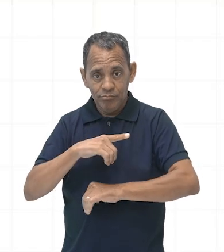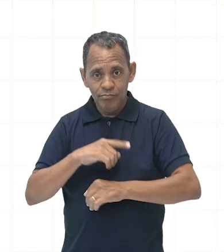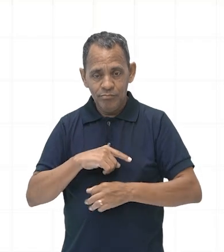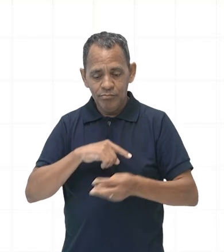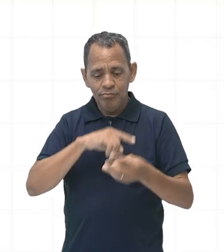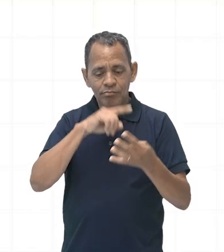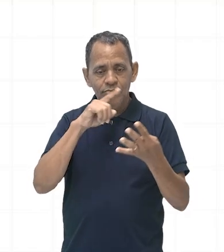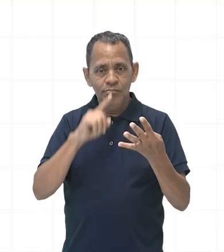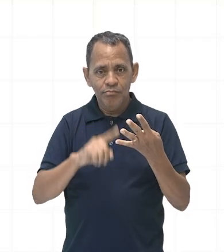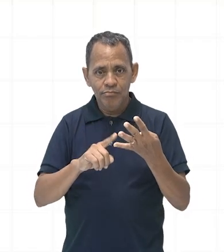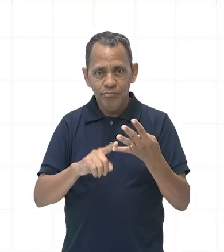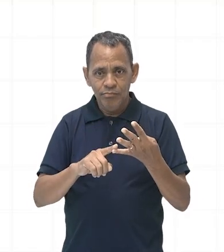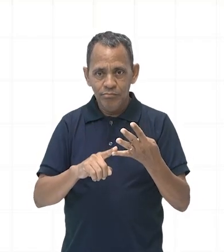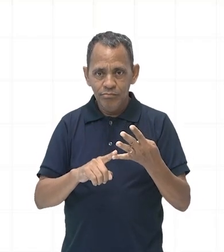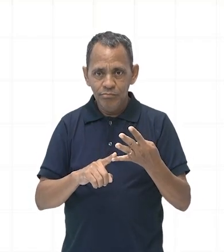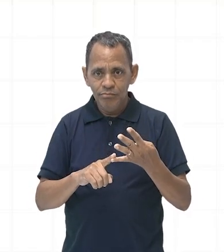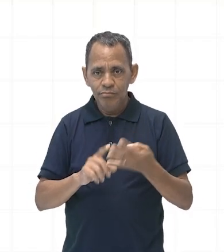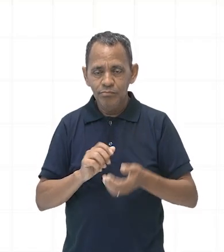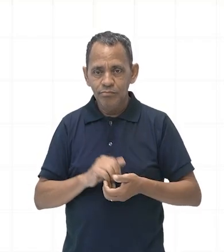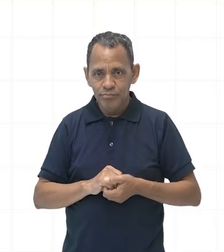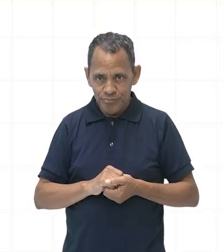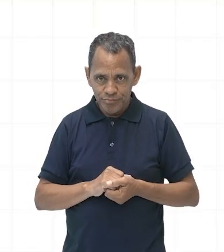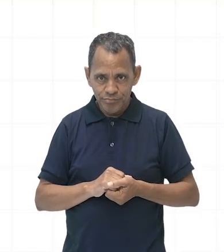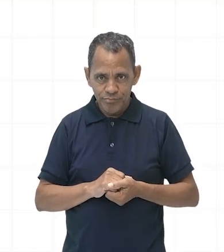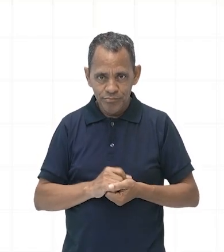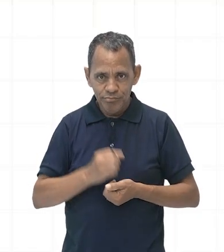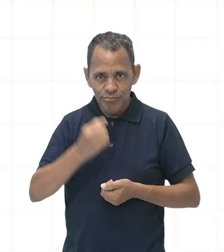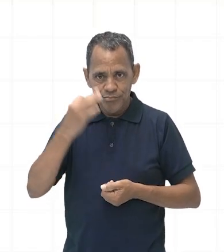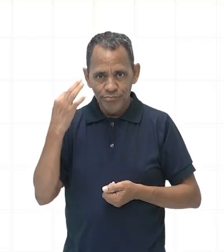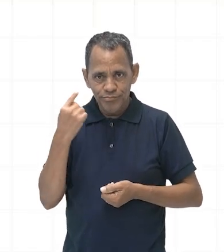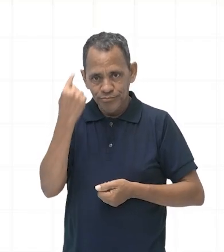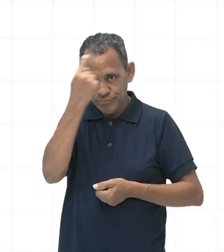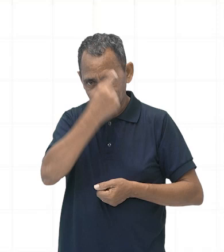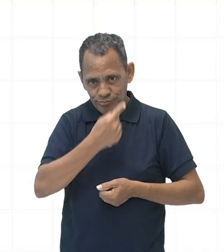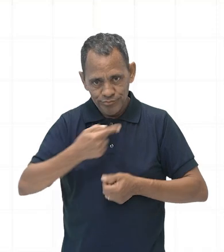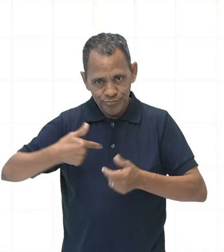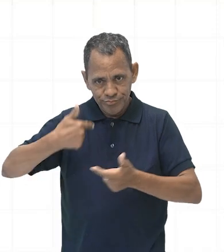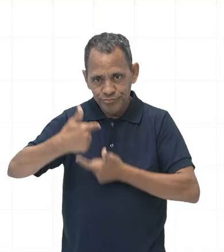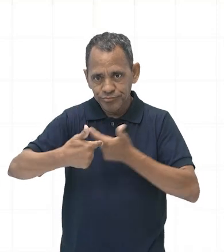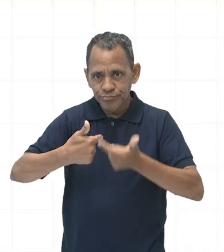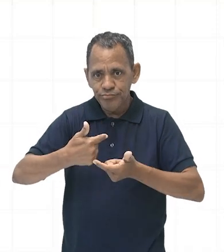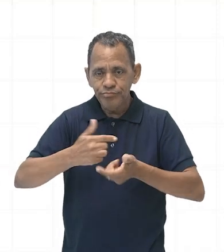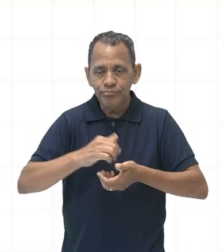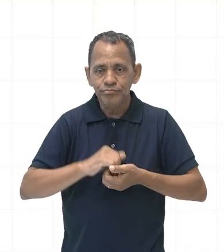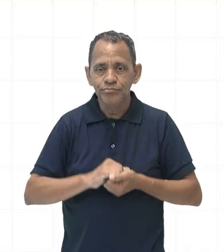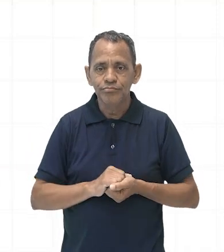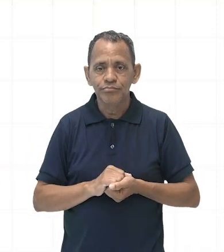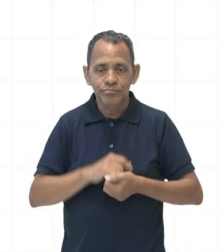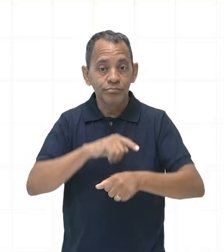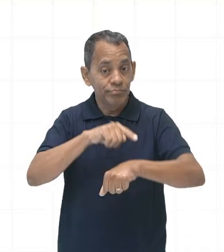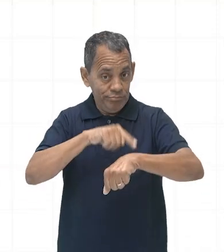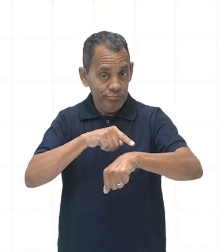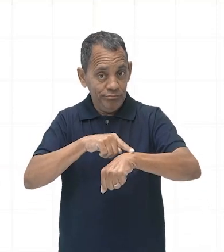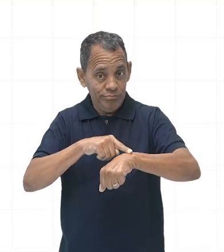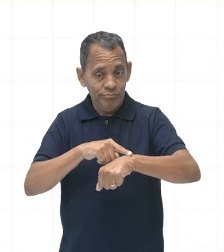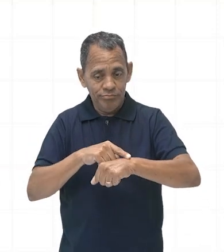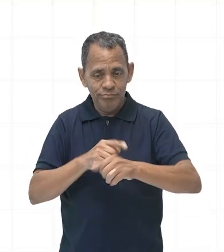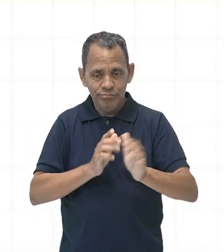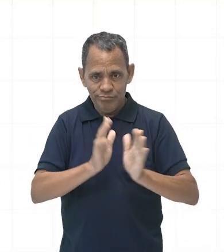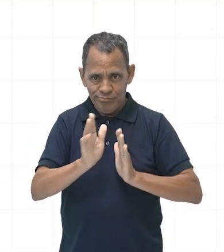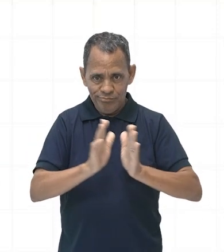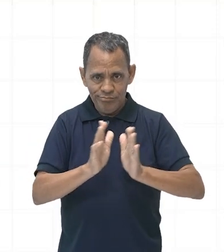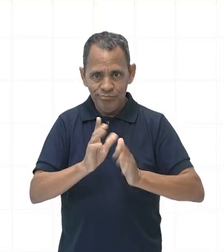grandeza, que é a quantidade de horas que eles trabalharam, né, durante esses dias. Tudo